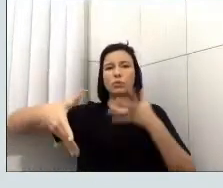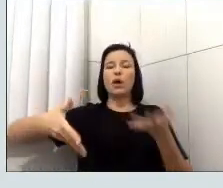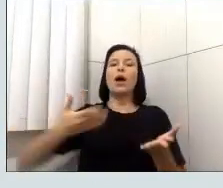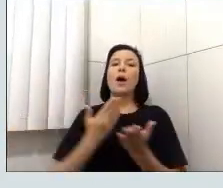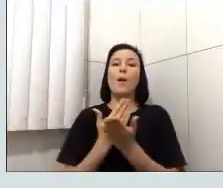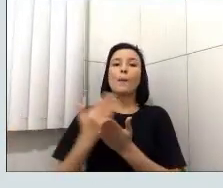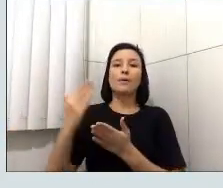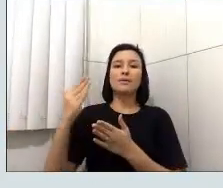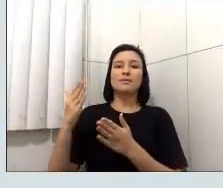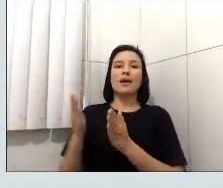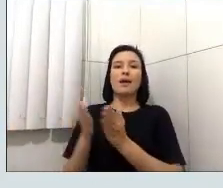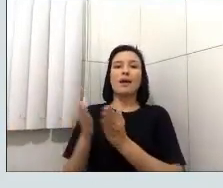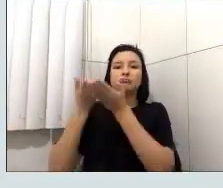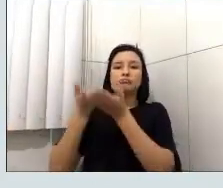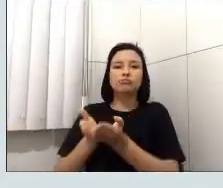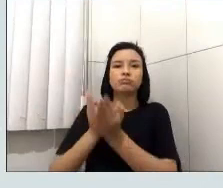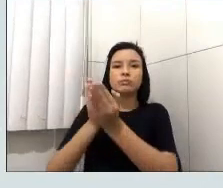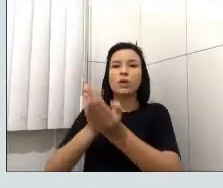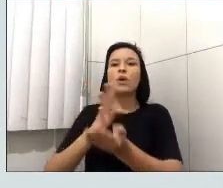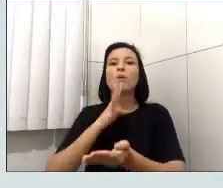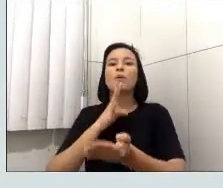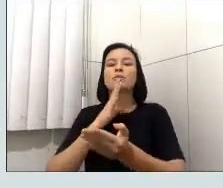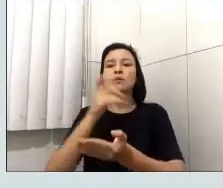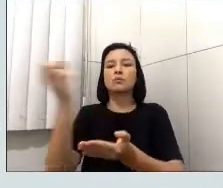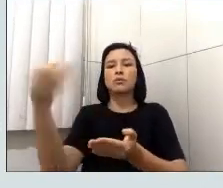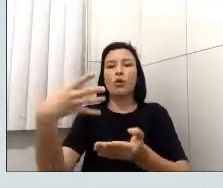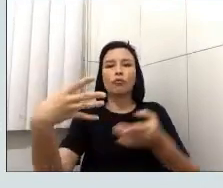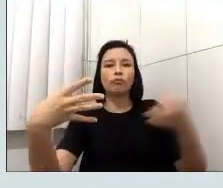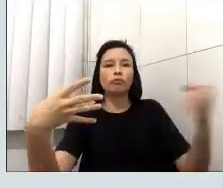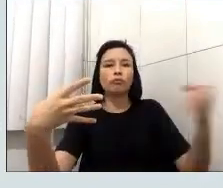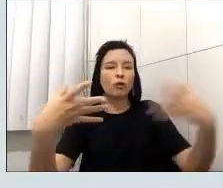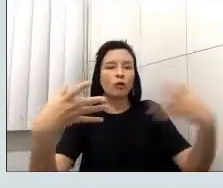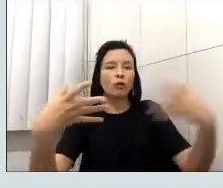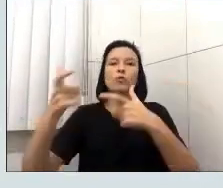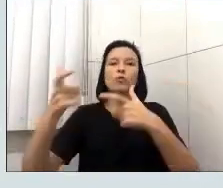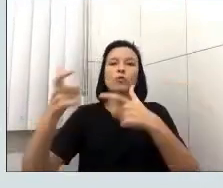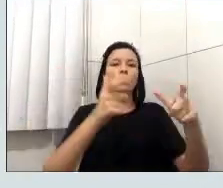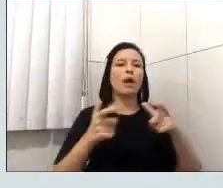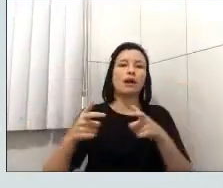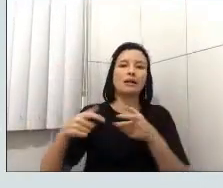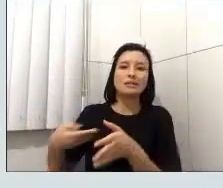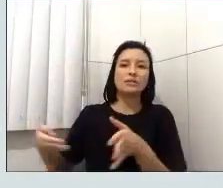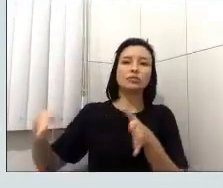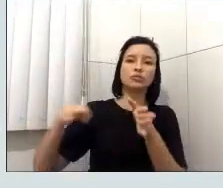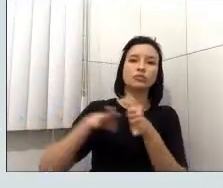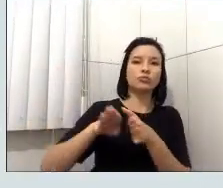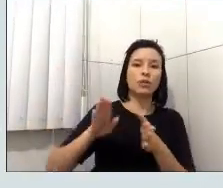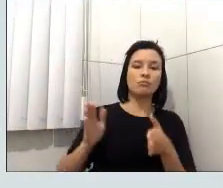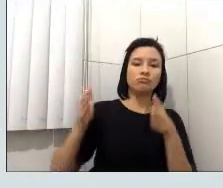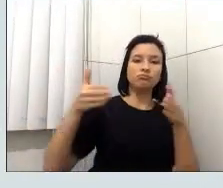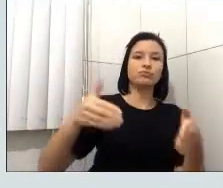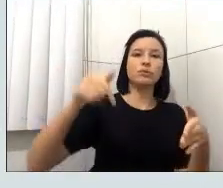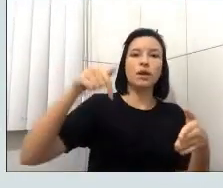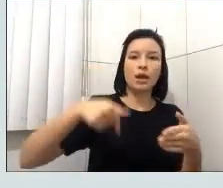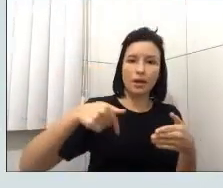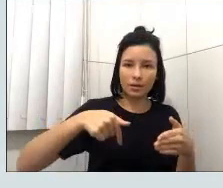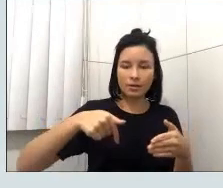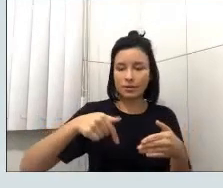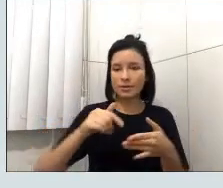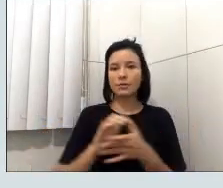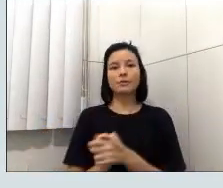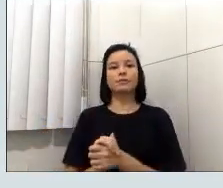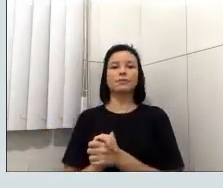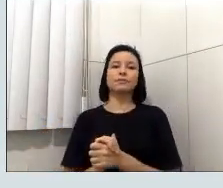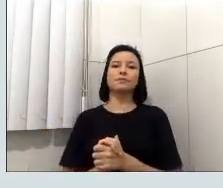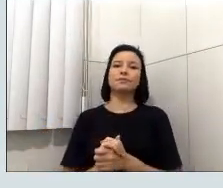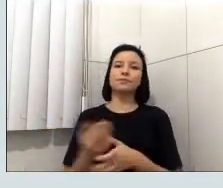E aí, nessa chegada que eles vão fazer aqui à América, eles